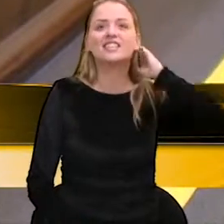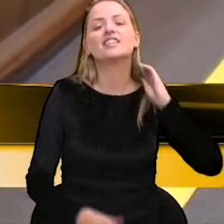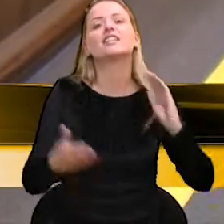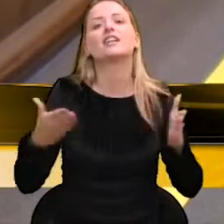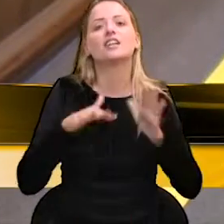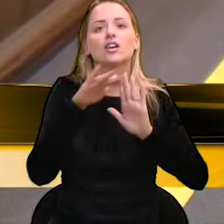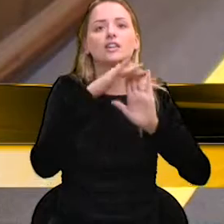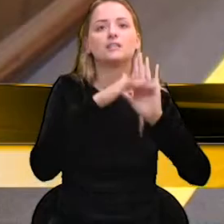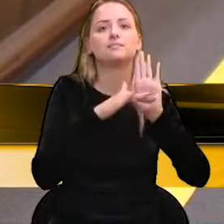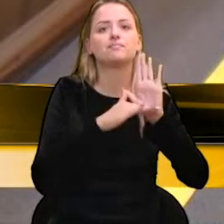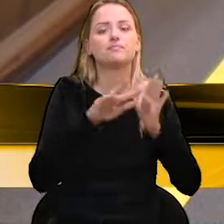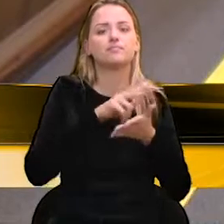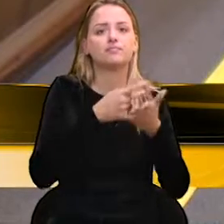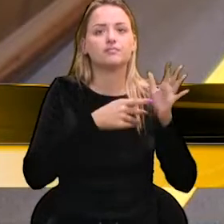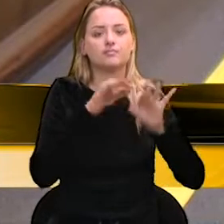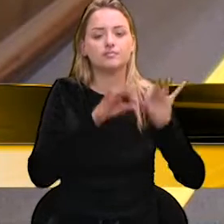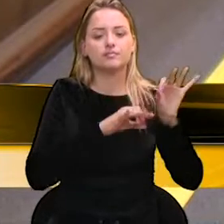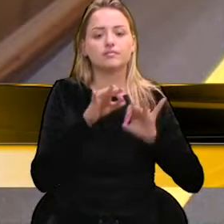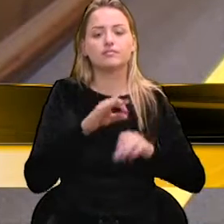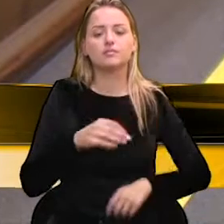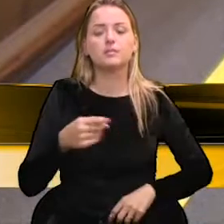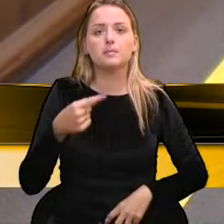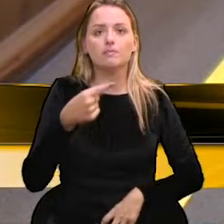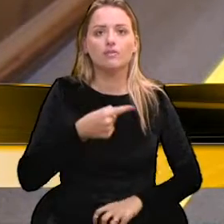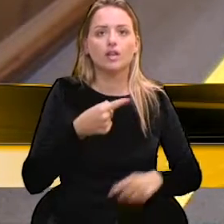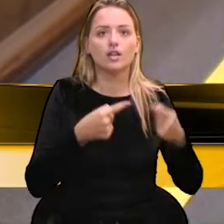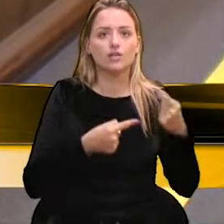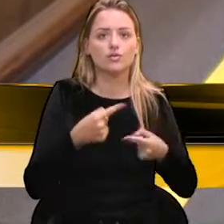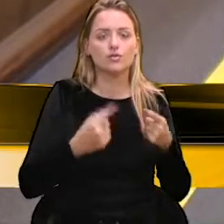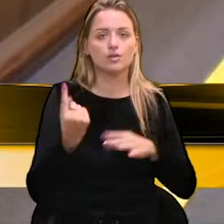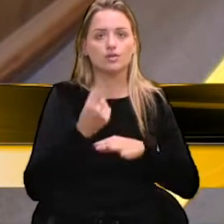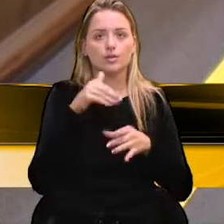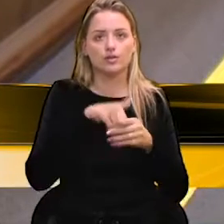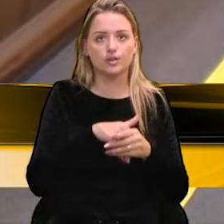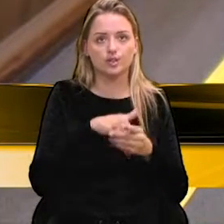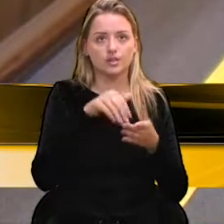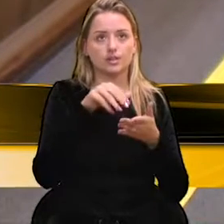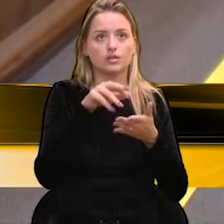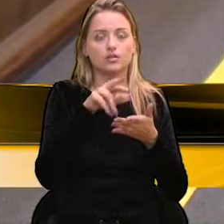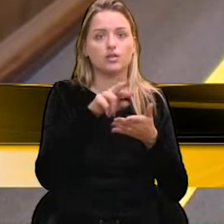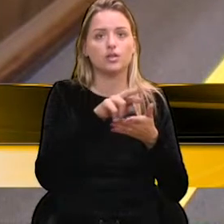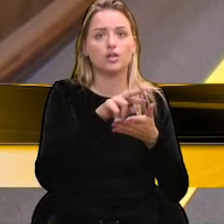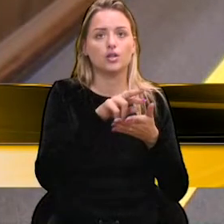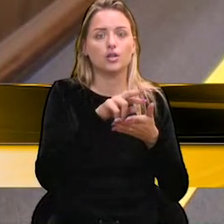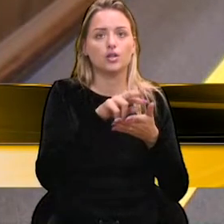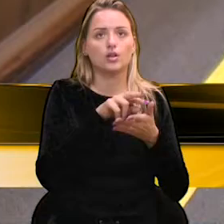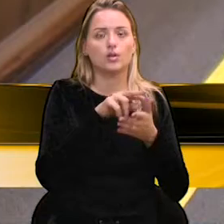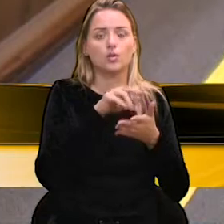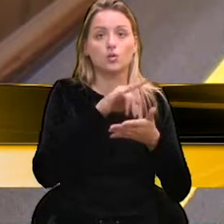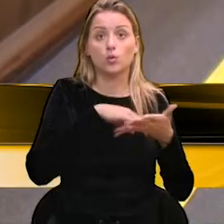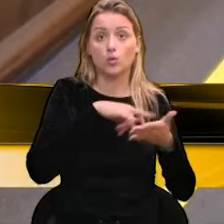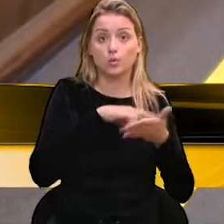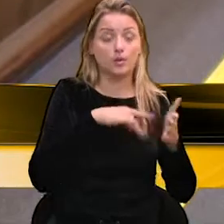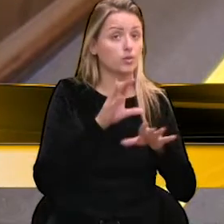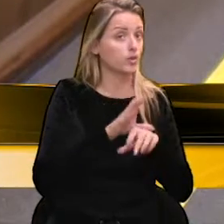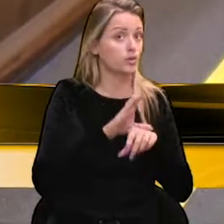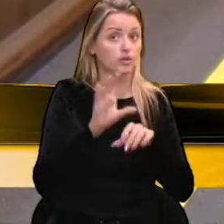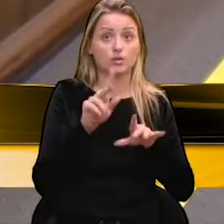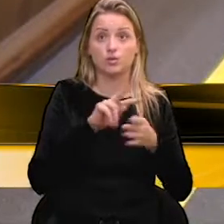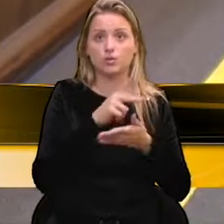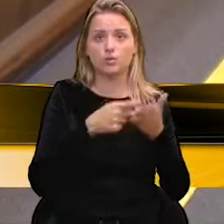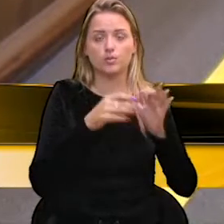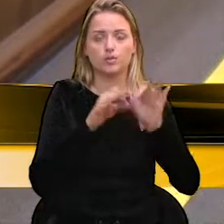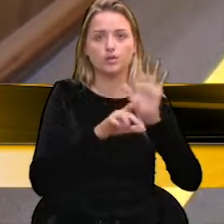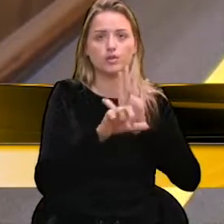Passemos à ordem do dia. Em discussão única e votação, o parecer pela inconstitucionalidade do projeto de lei